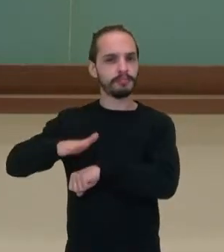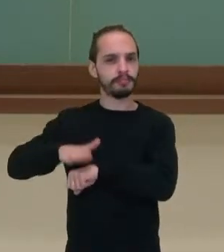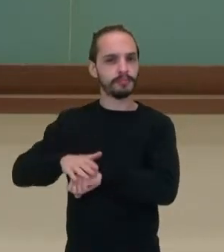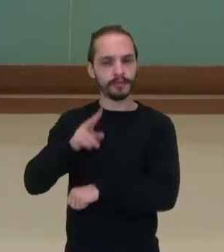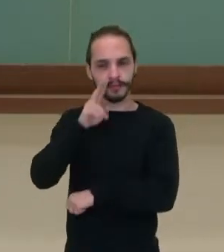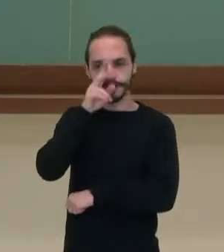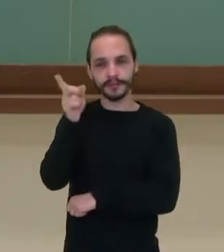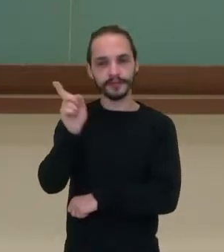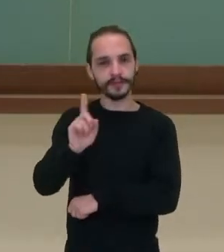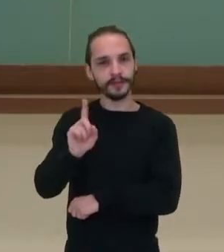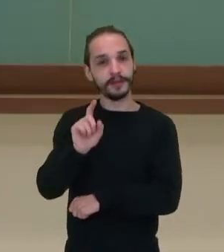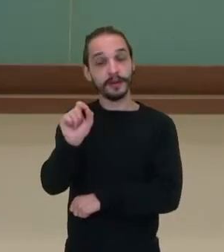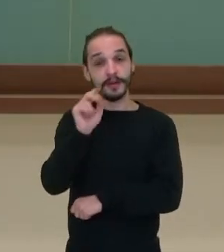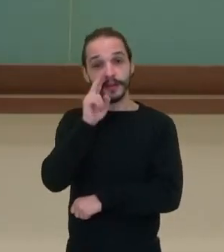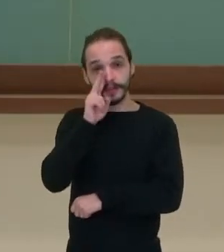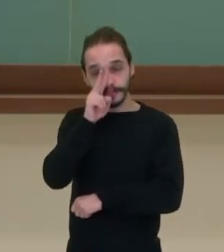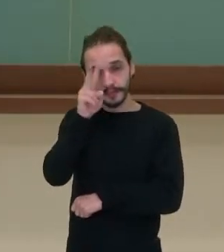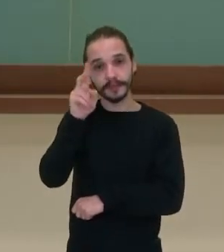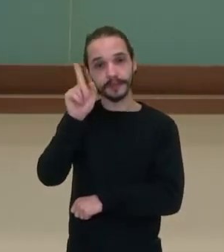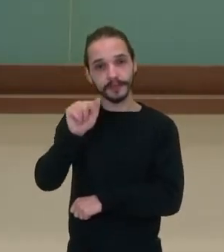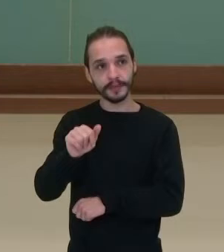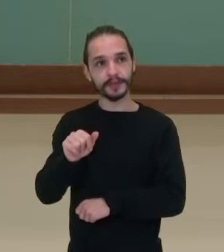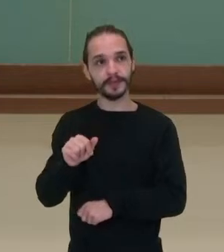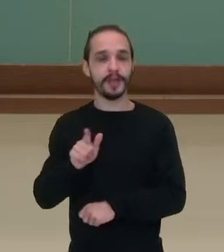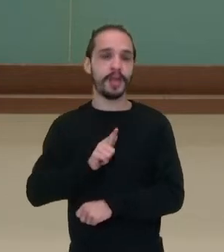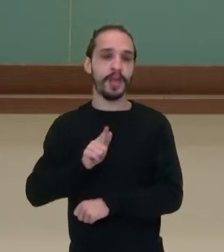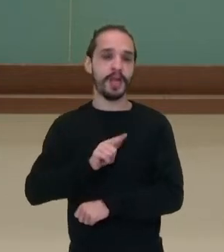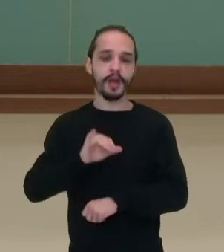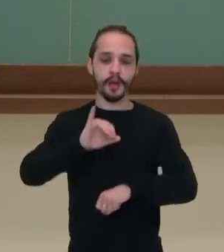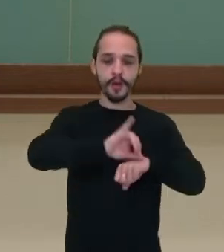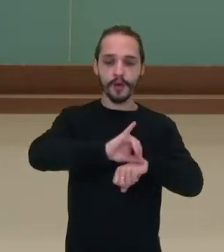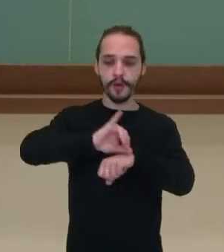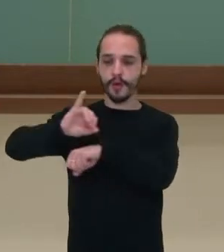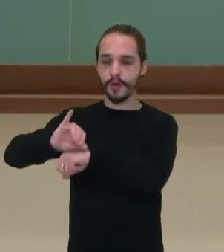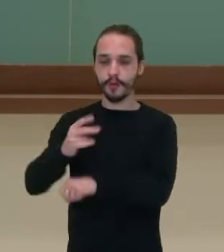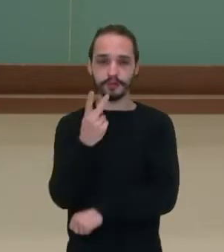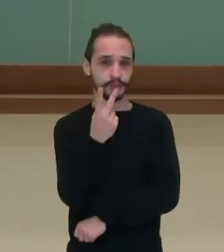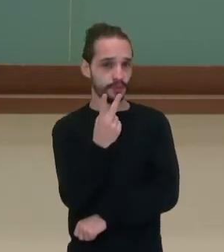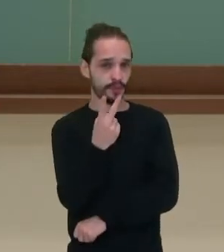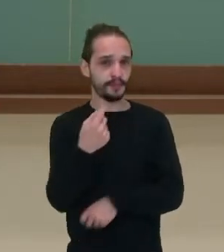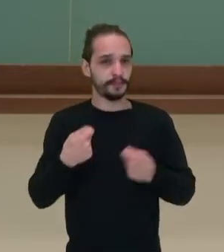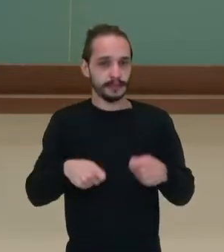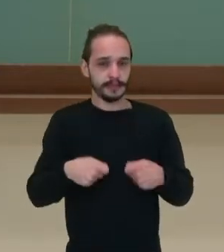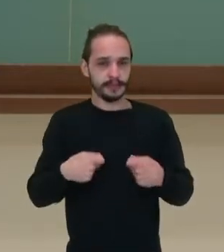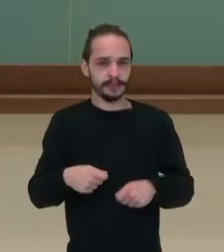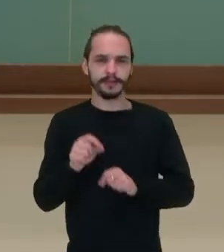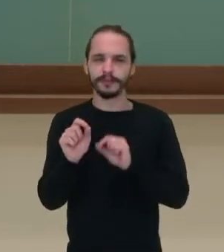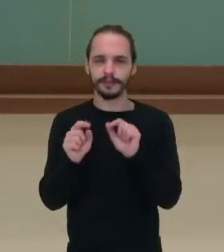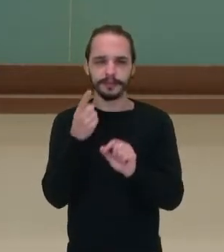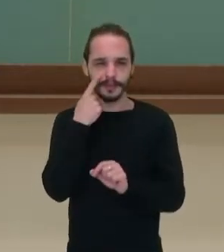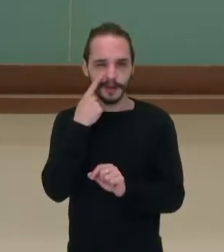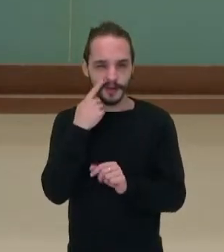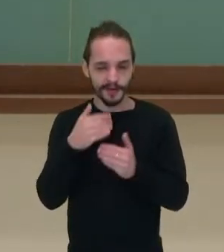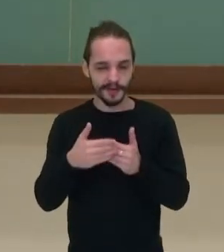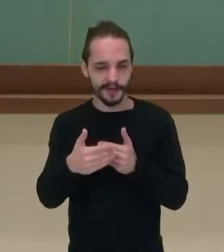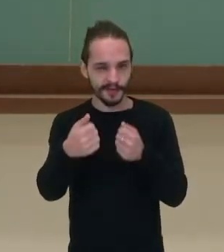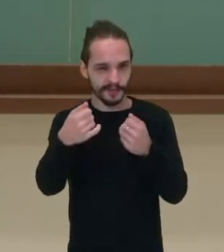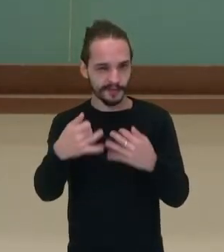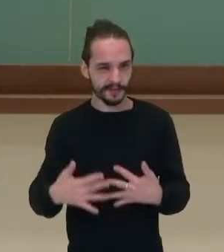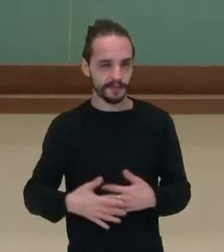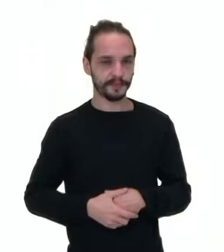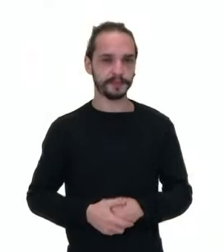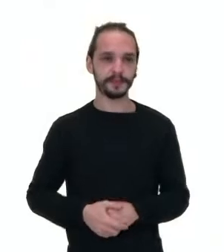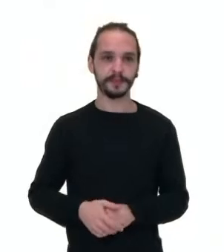Na realidade, a força ela é uma interação entre corpos, certo? Ou seja, acompanhe aqui comigo. Para que eu